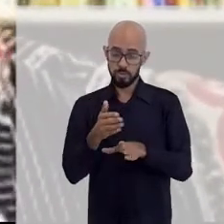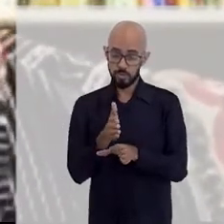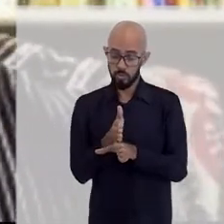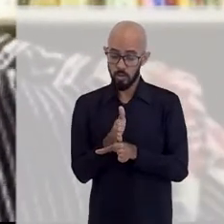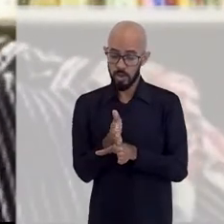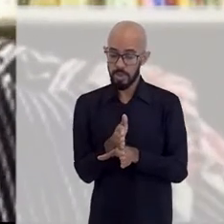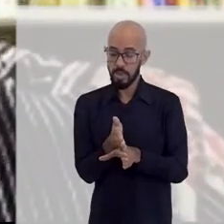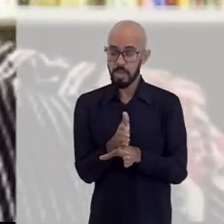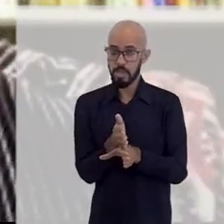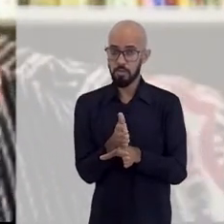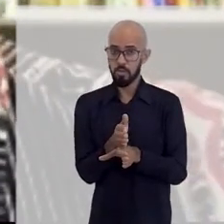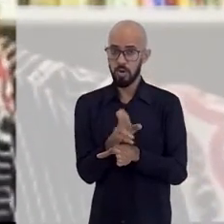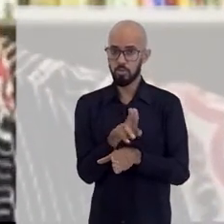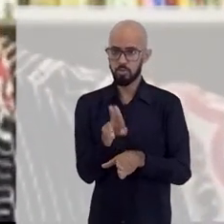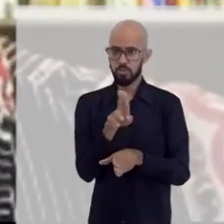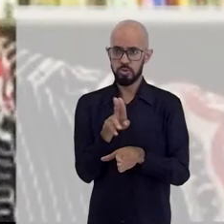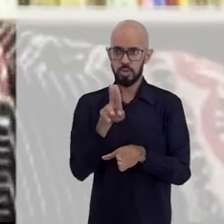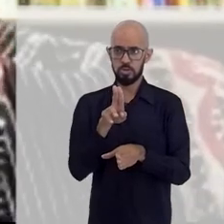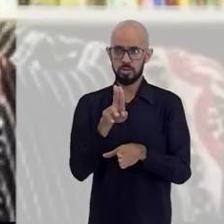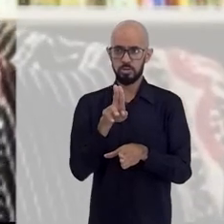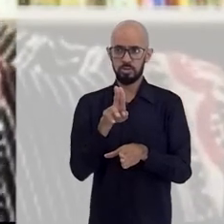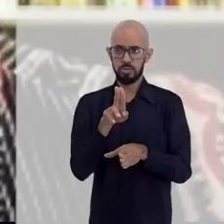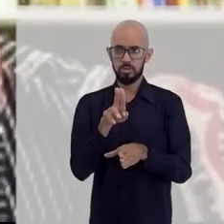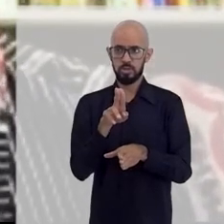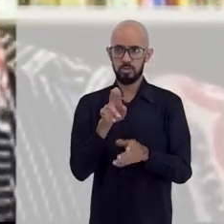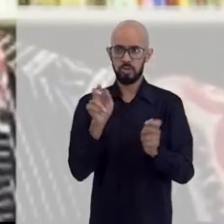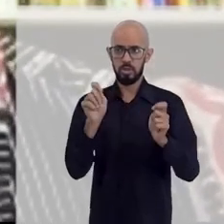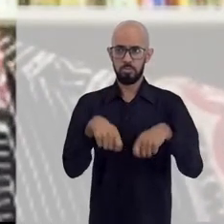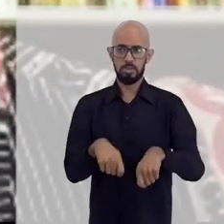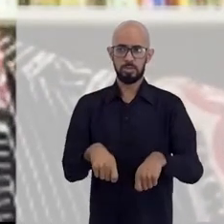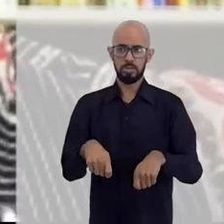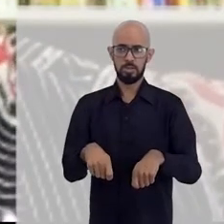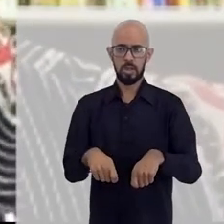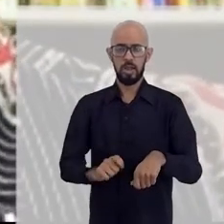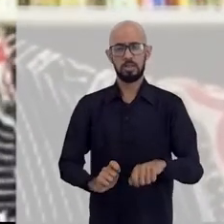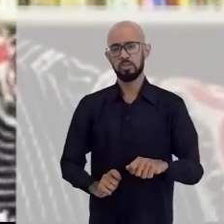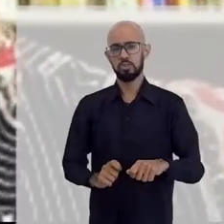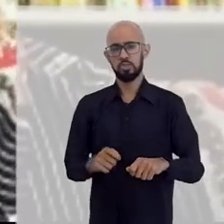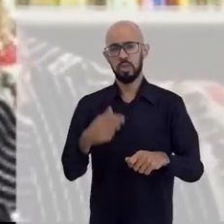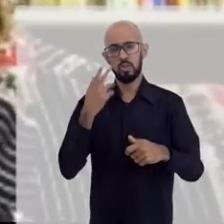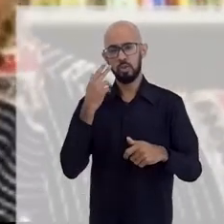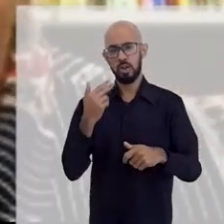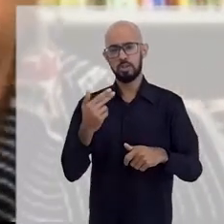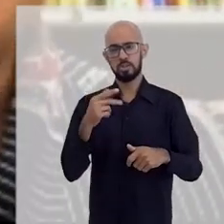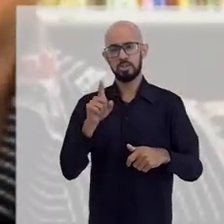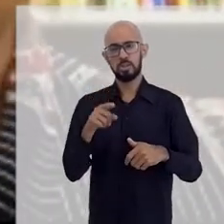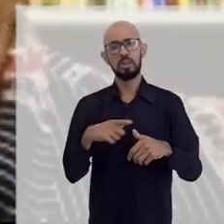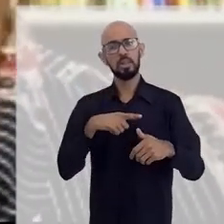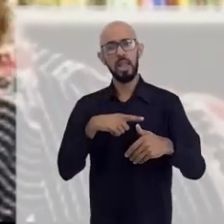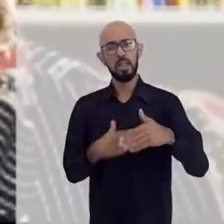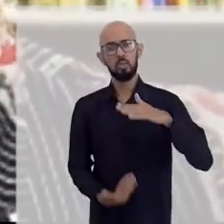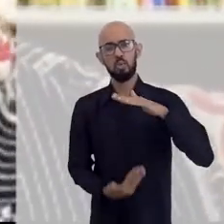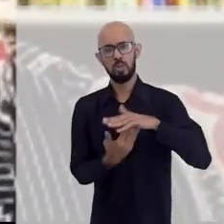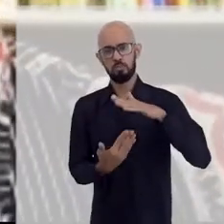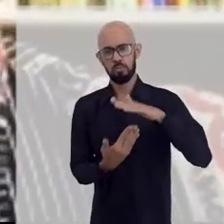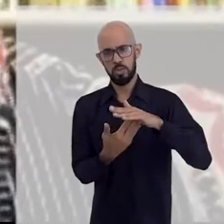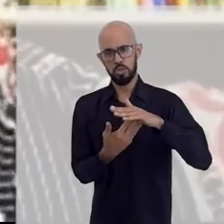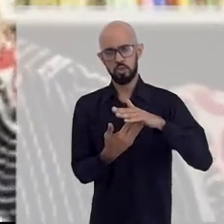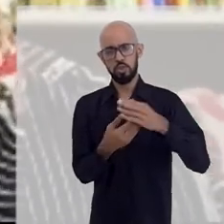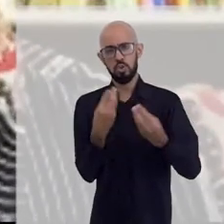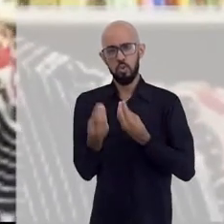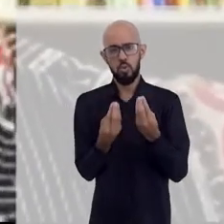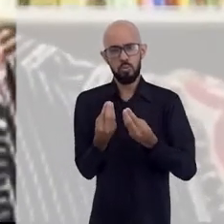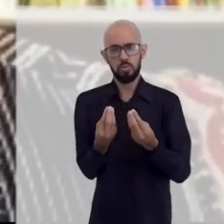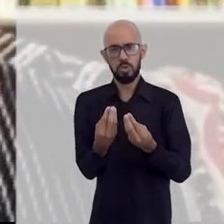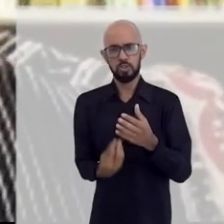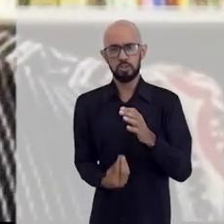equilíbrio na utilização desses recursos naturais, que são finitos e que, portanto, e com relação à questão das mudanças climáticas, o quanto que a